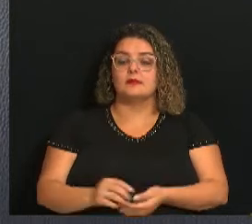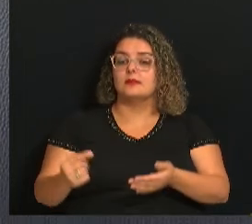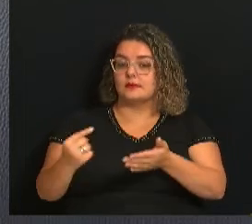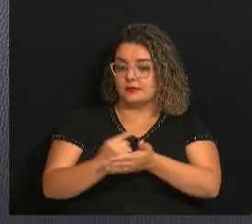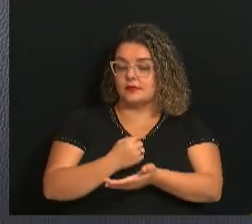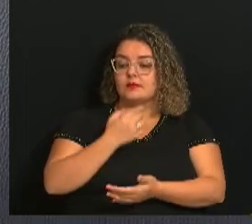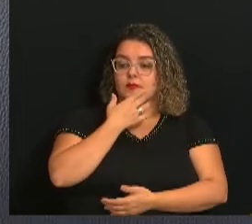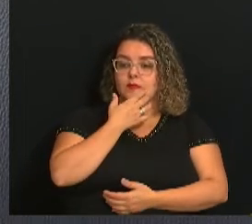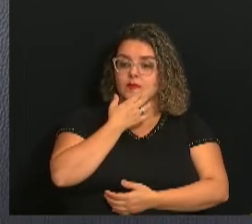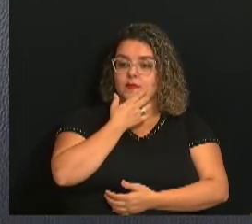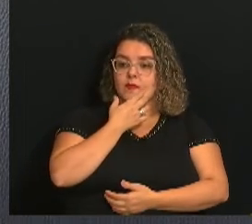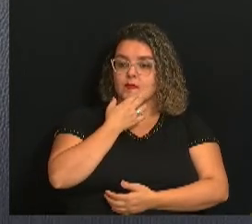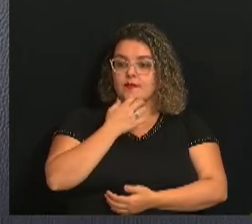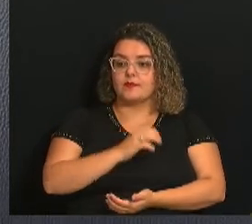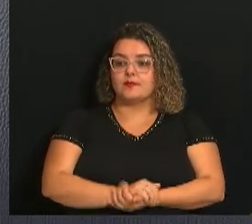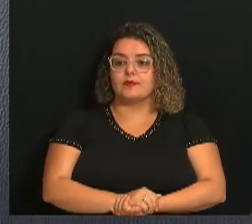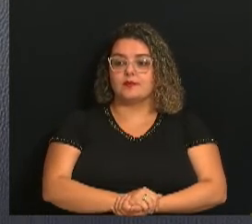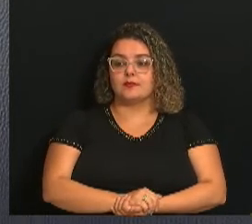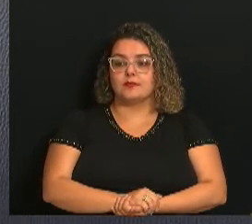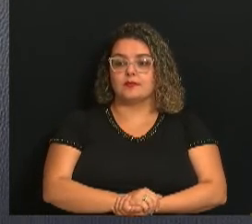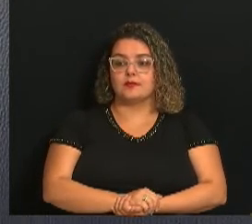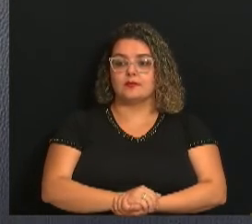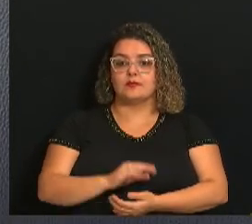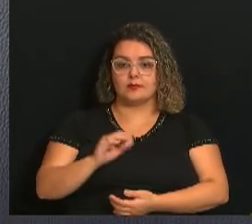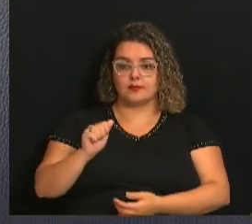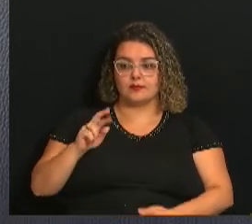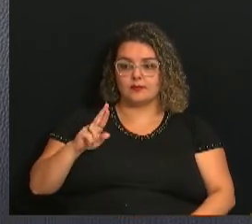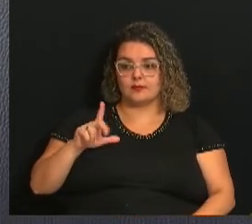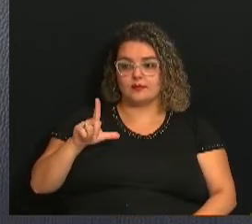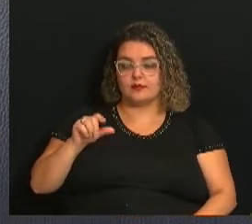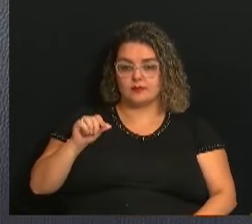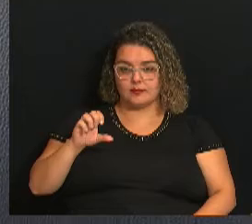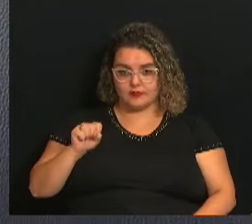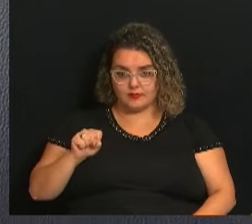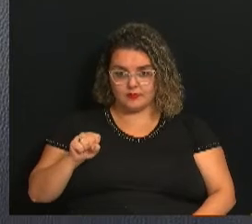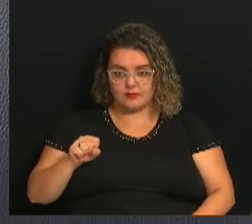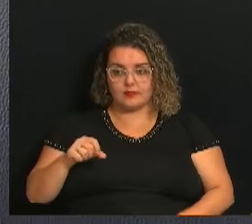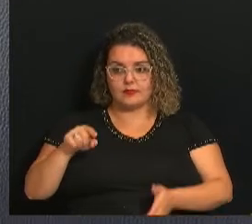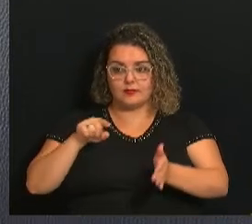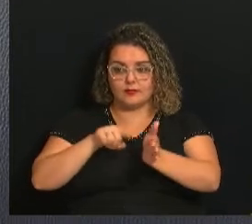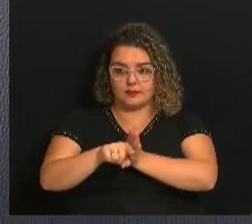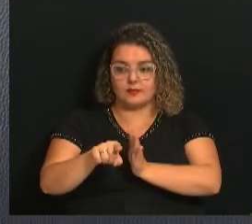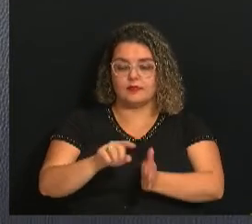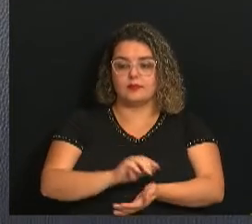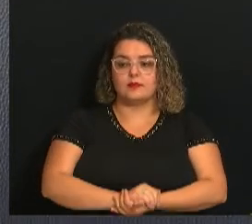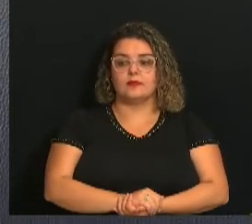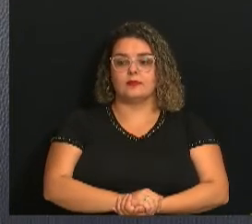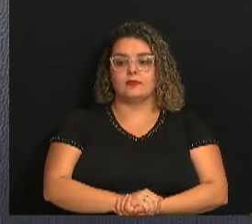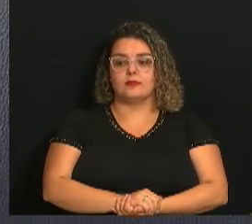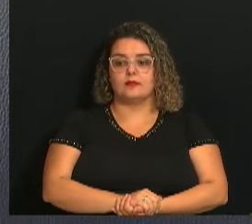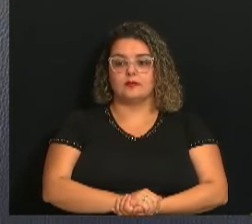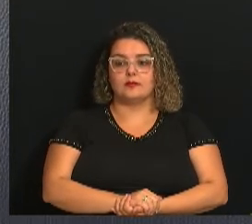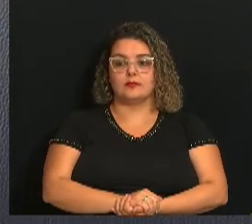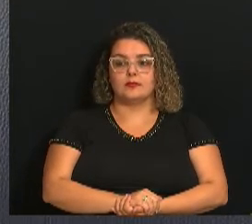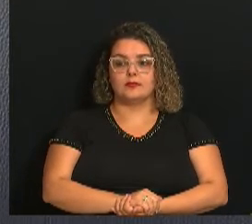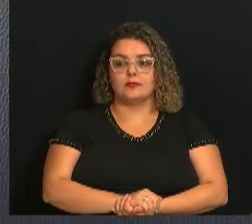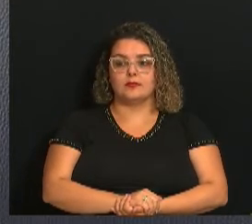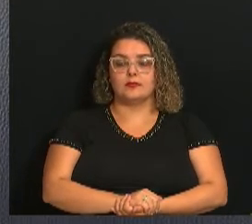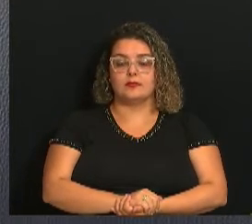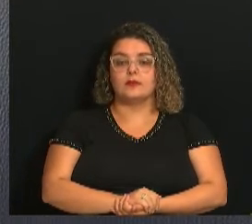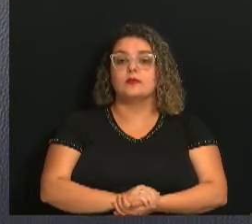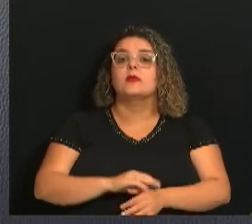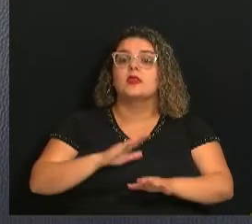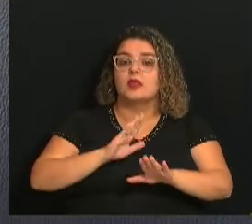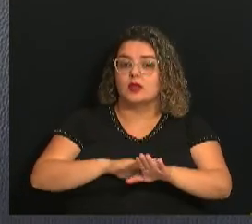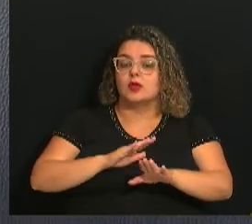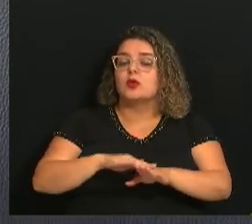ó, foi o Carlos Marx que perguntou, tá? Ele pergunta o seguinte, a atual